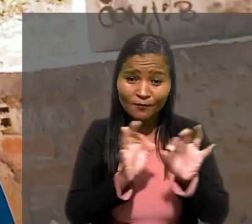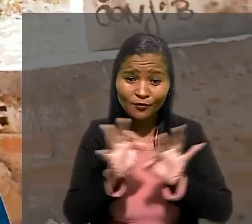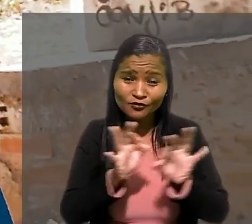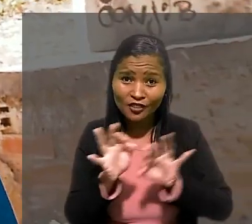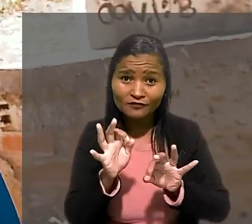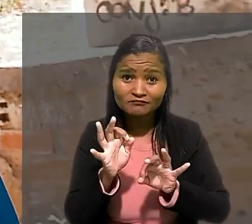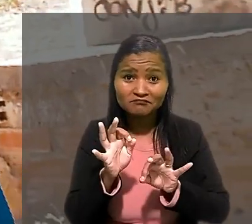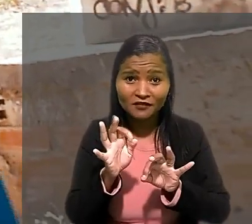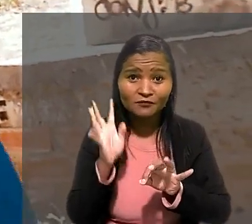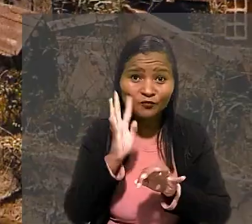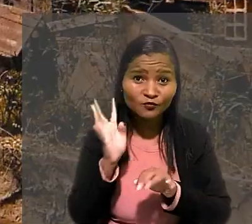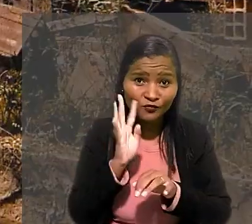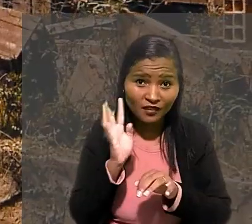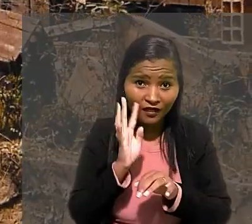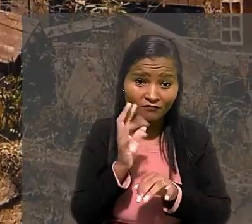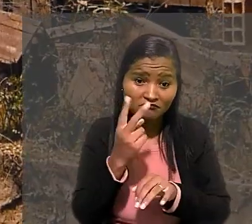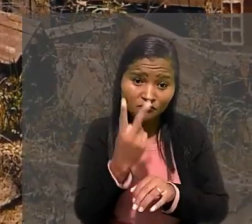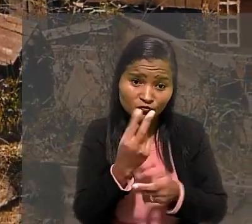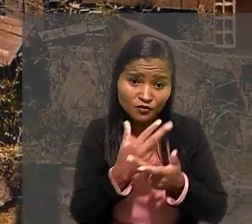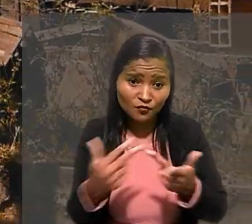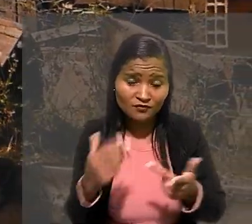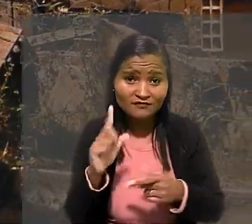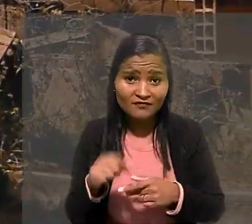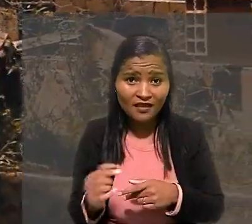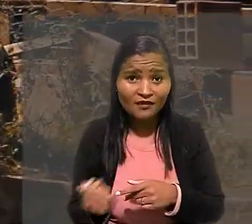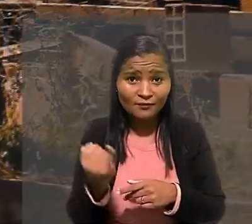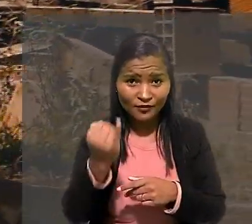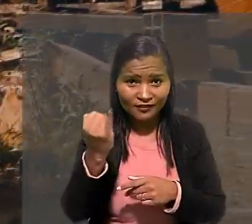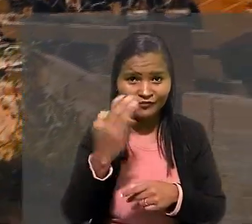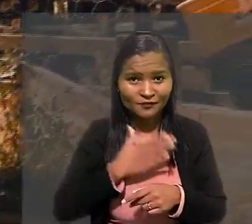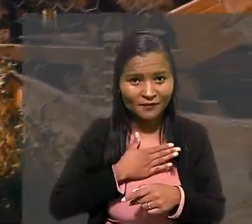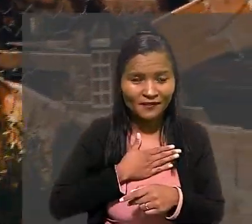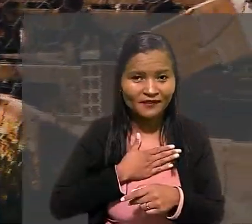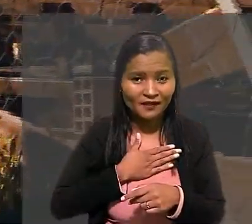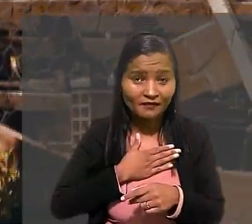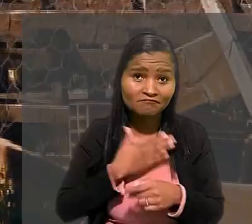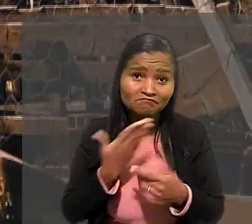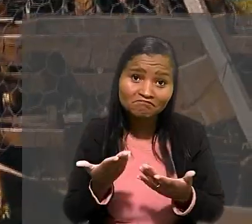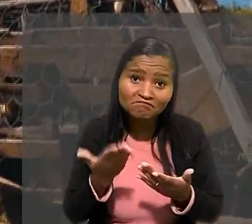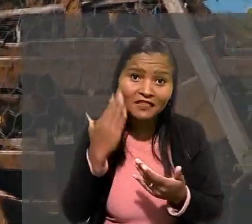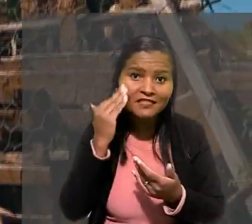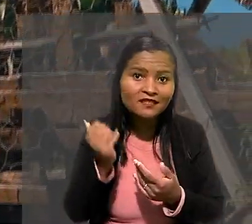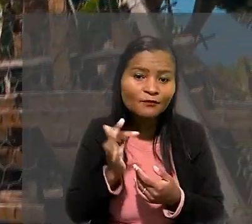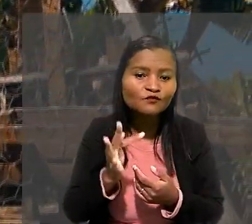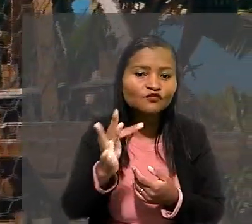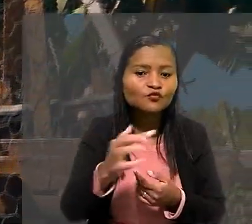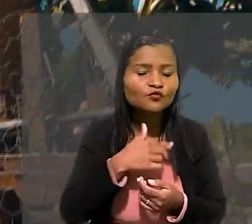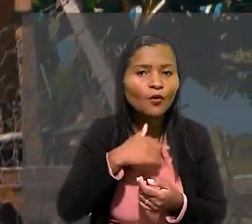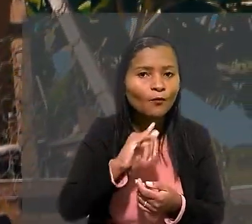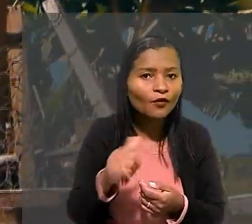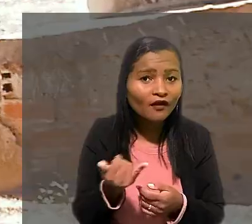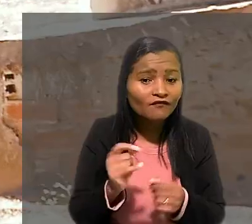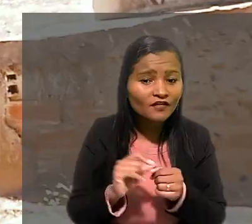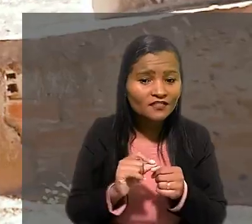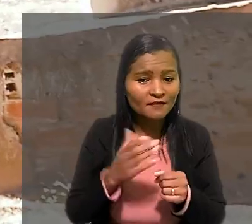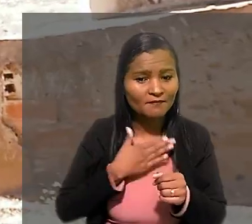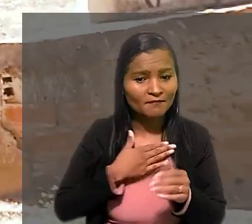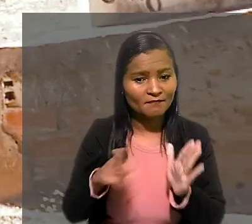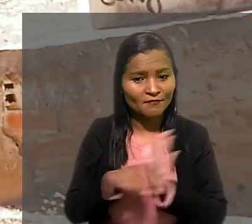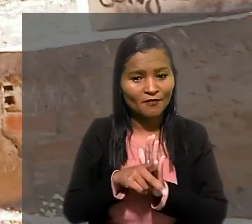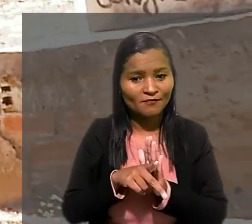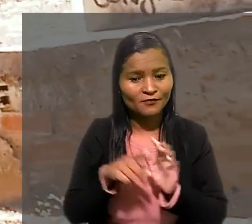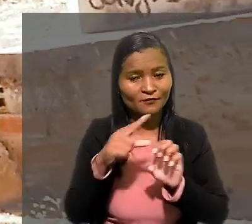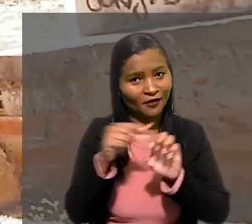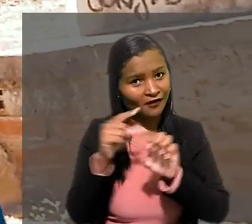eram essenciais no que eu acredito. E quem sabe lá na frente também, alguma oportunidade que eu tiver, tá fazendo o meu próprio empreendedorismo